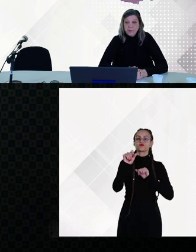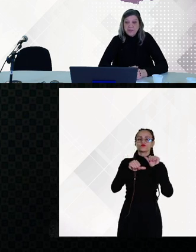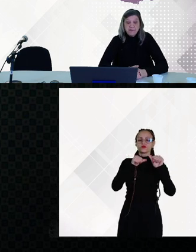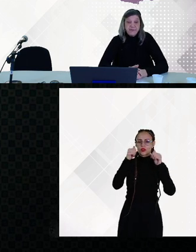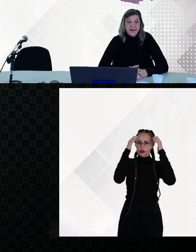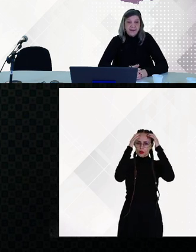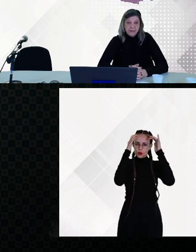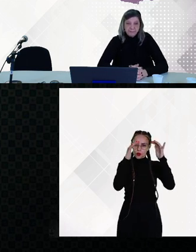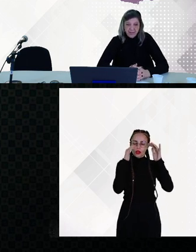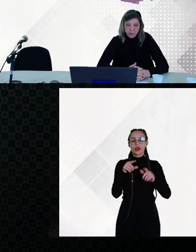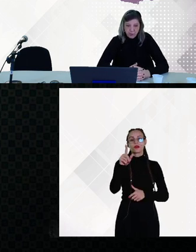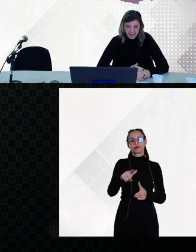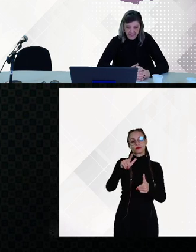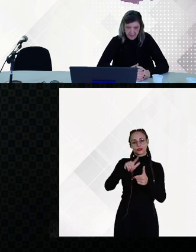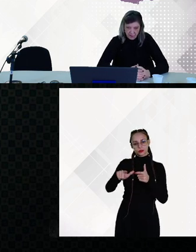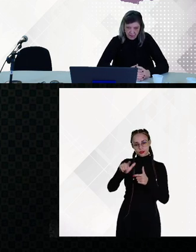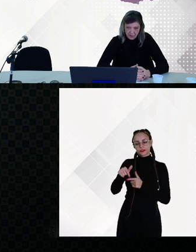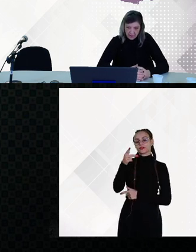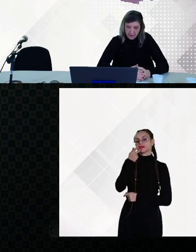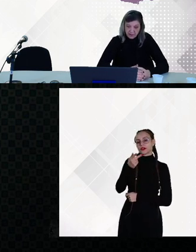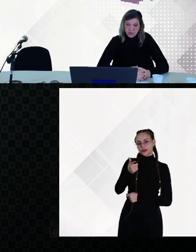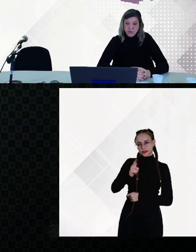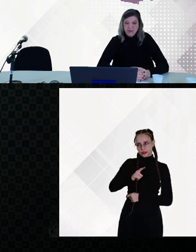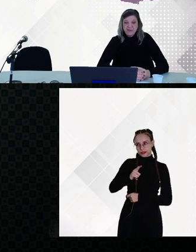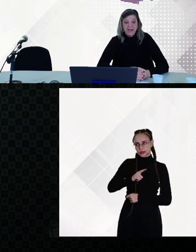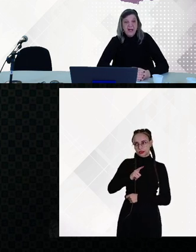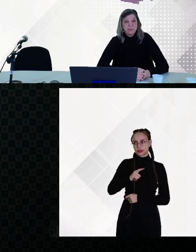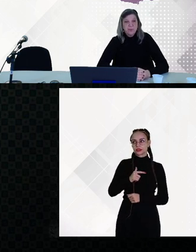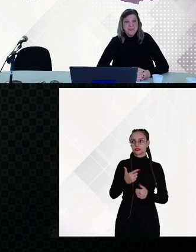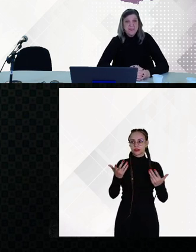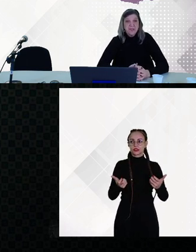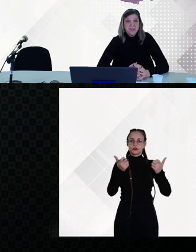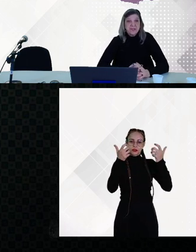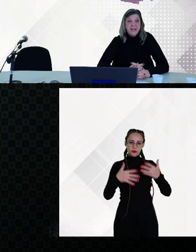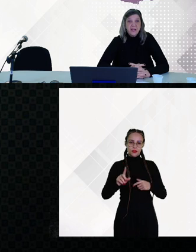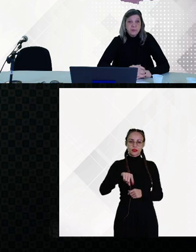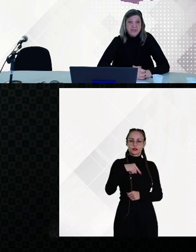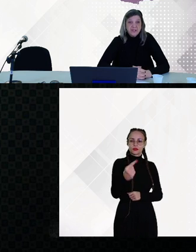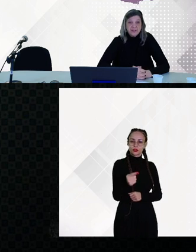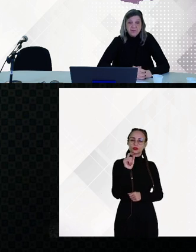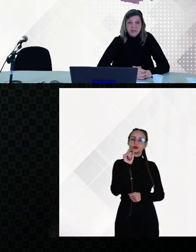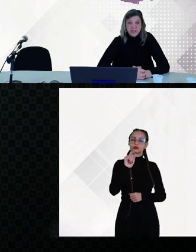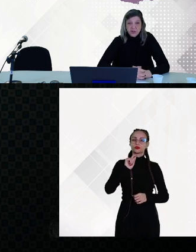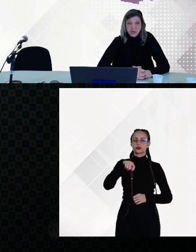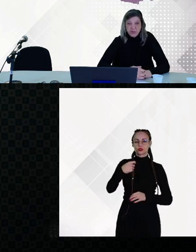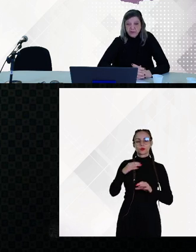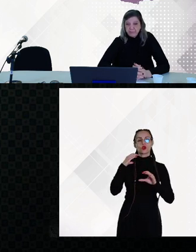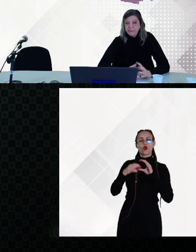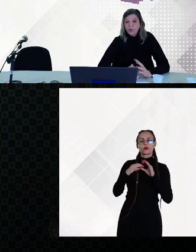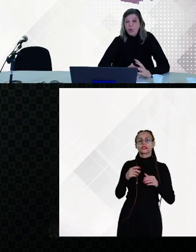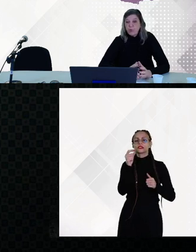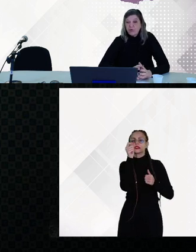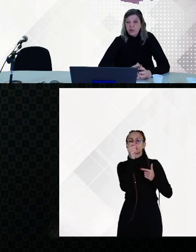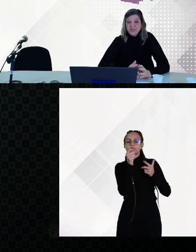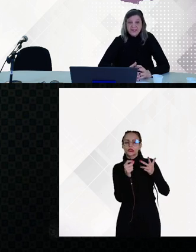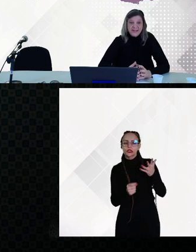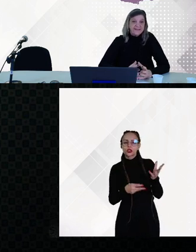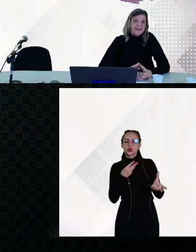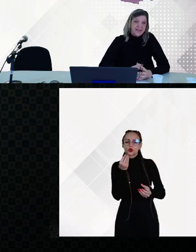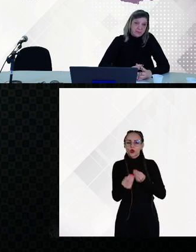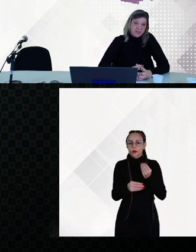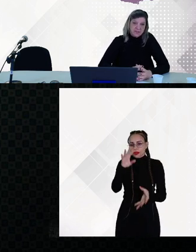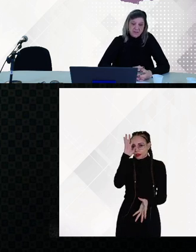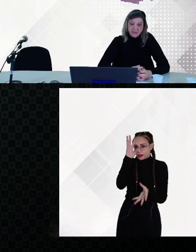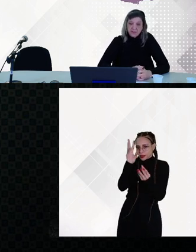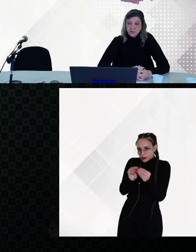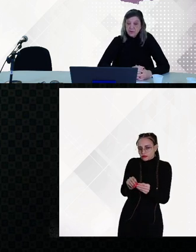o problema da fala é muito presente, tá? Então, a gente vai falar depois da comunicação alternativa, como vamos